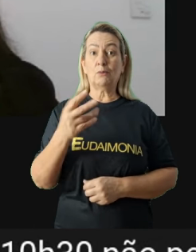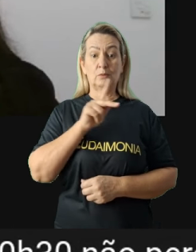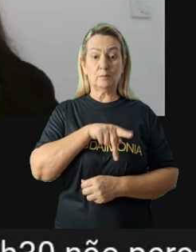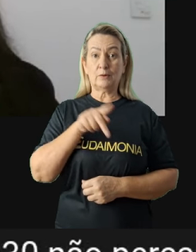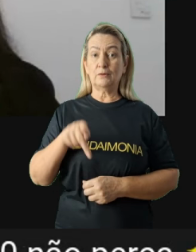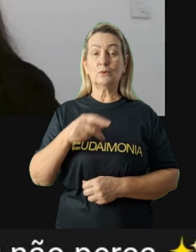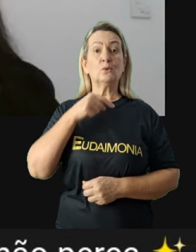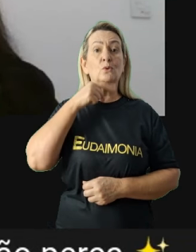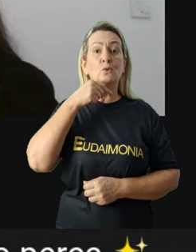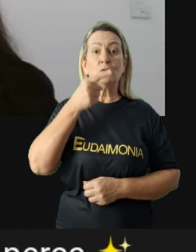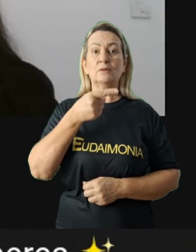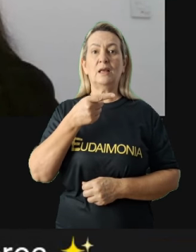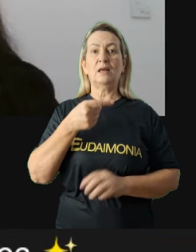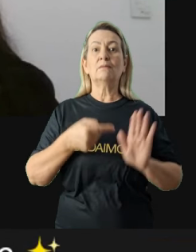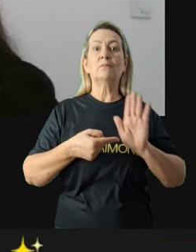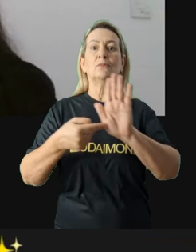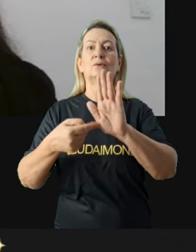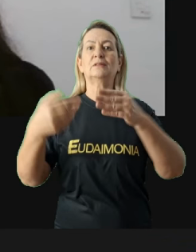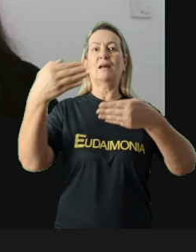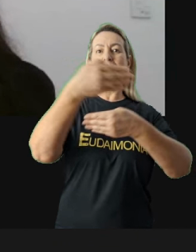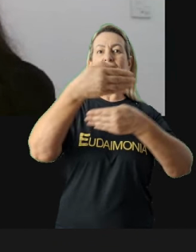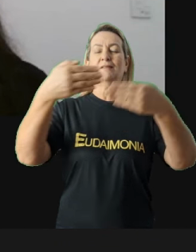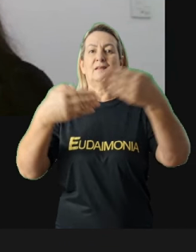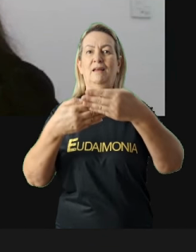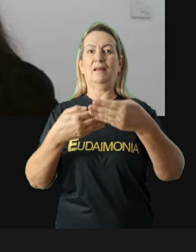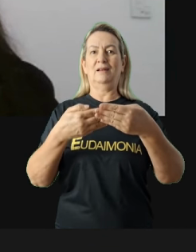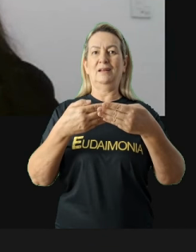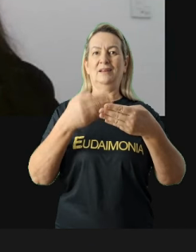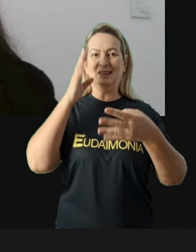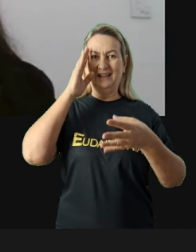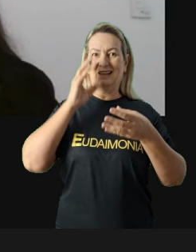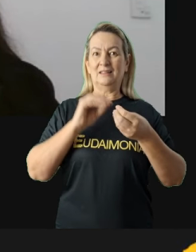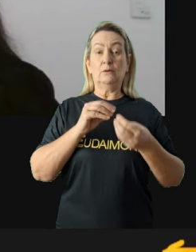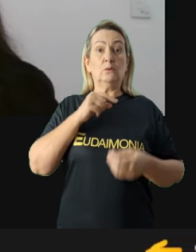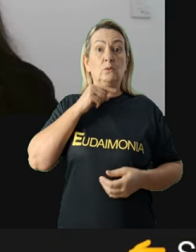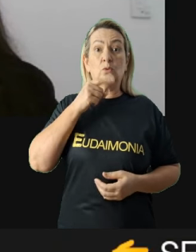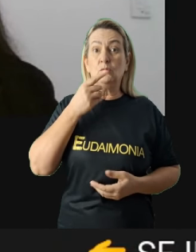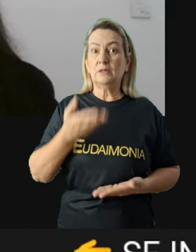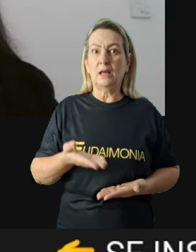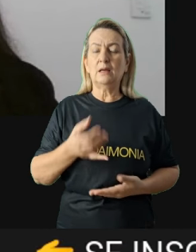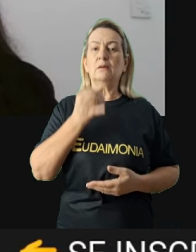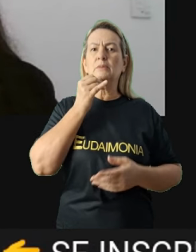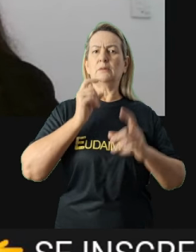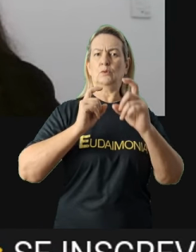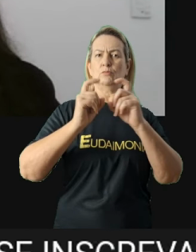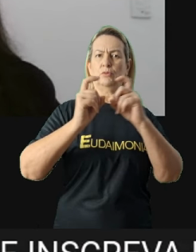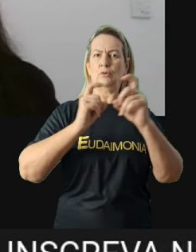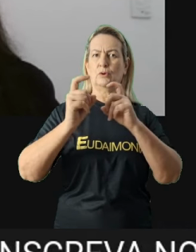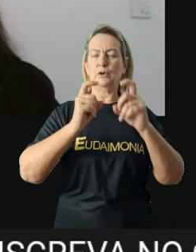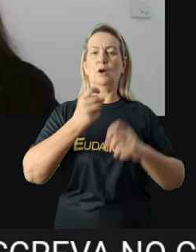um computador. Tem muitos professores que não conseguem compartilhar uma tela, que não se dão conta, por exemplo,